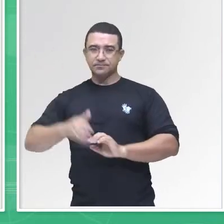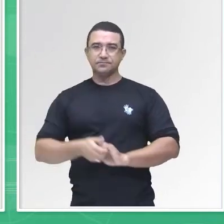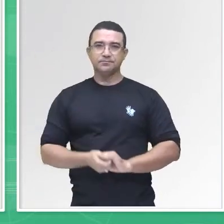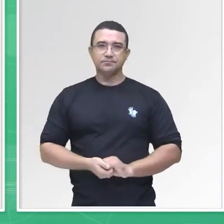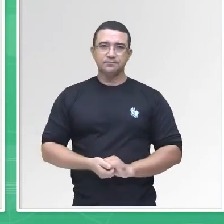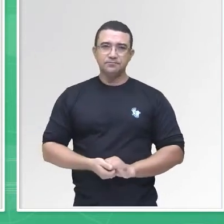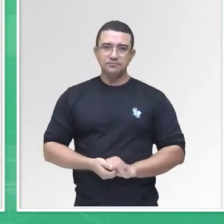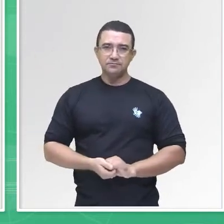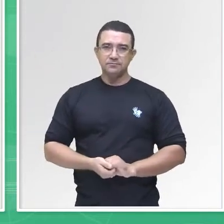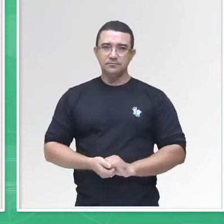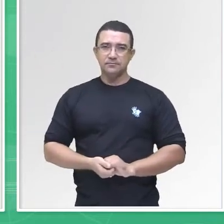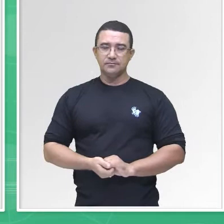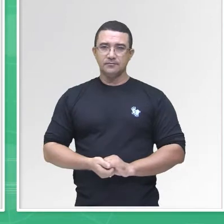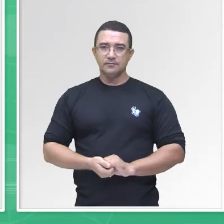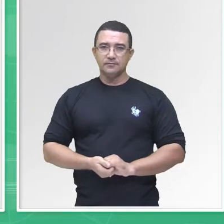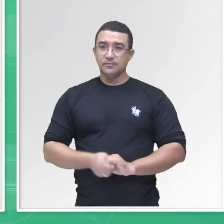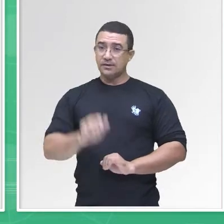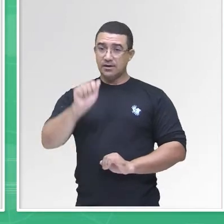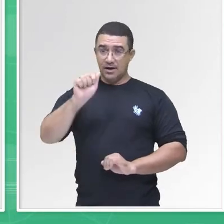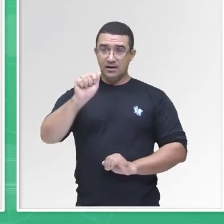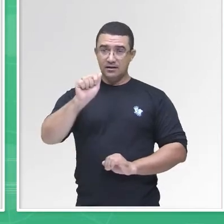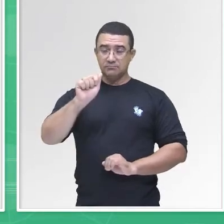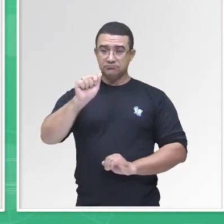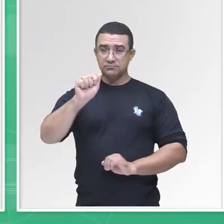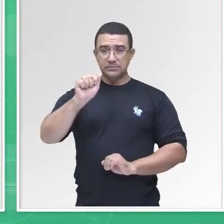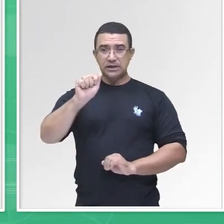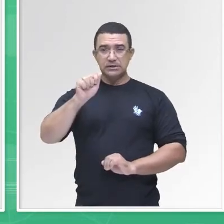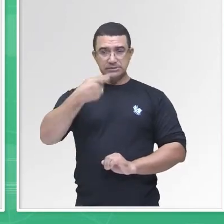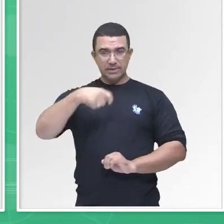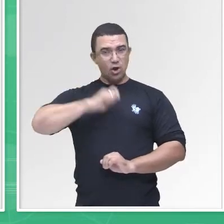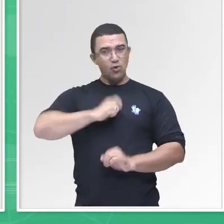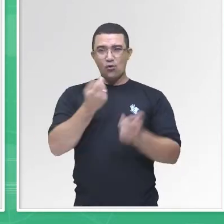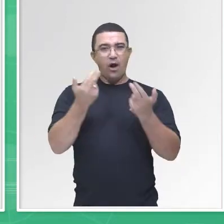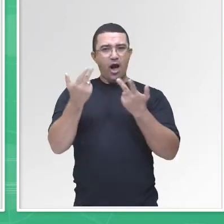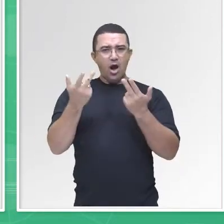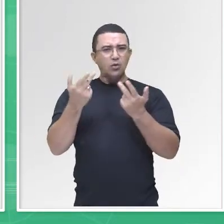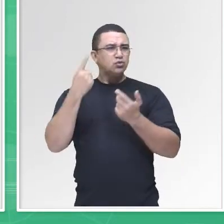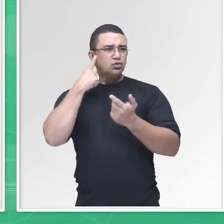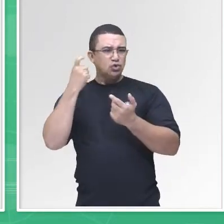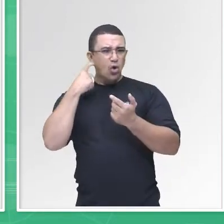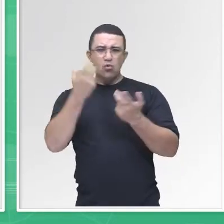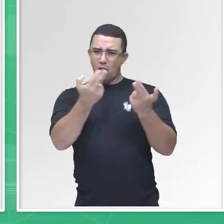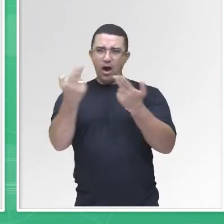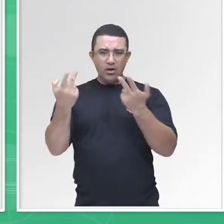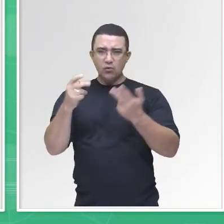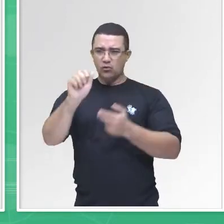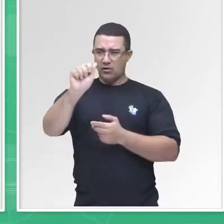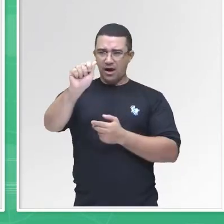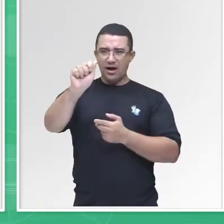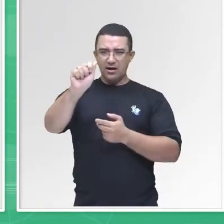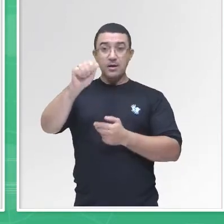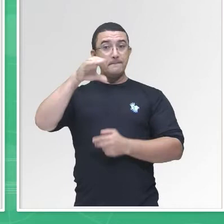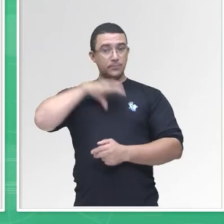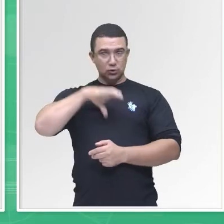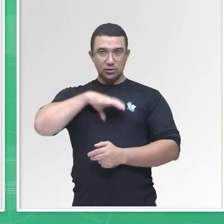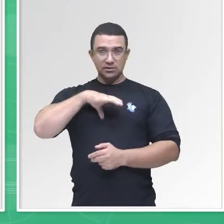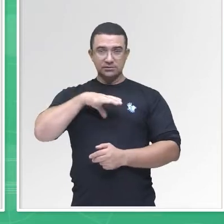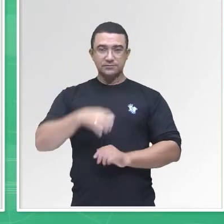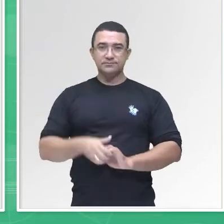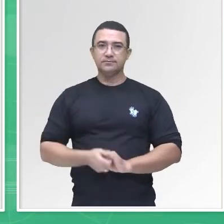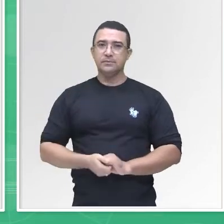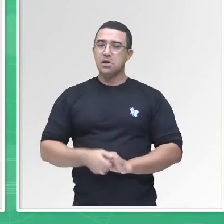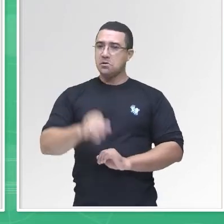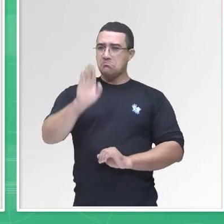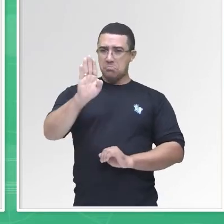certo? A letra A no espanhol, a mesma coisa, não muda. A. B também